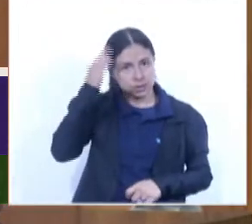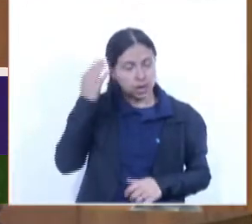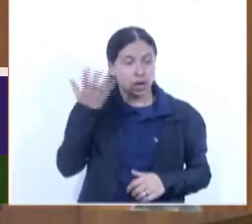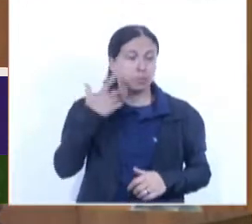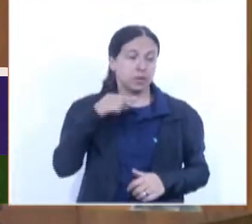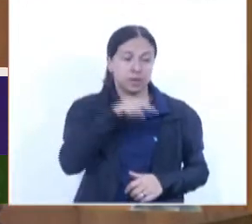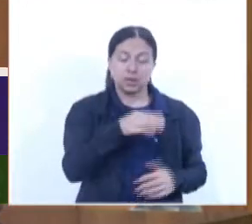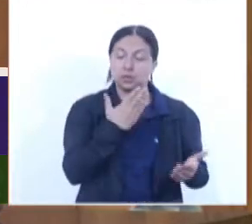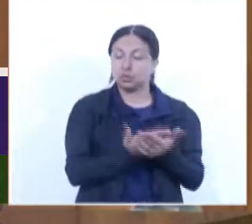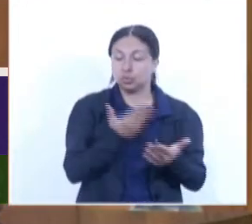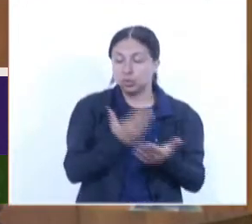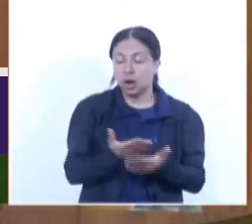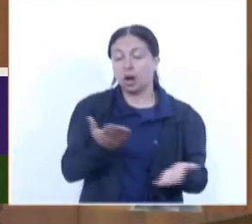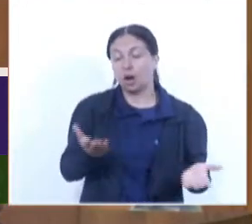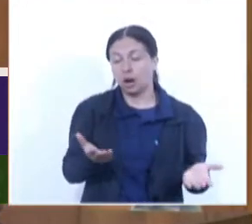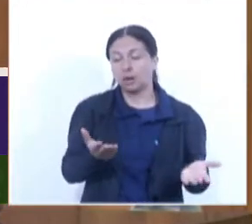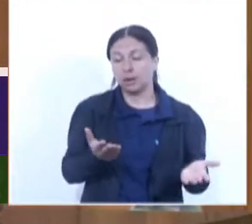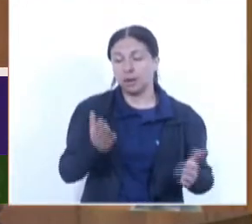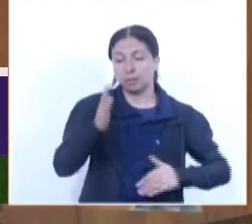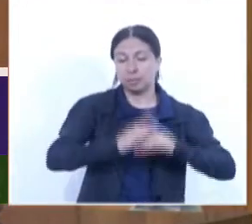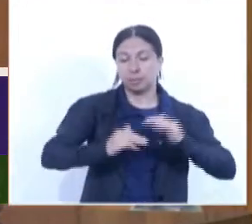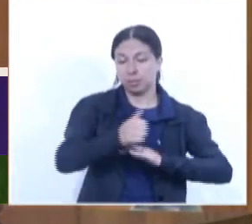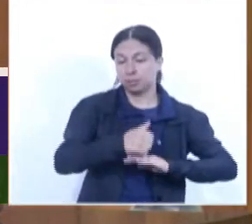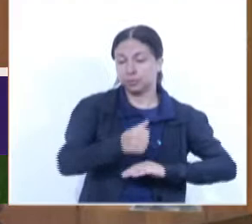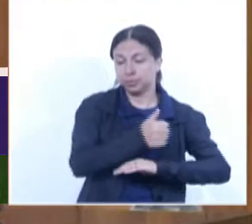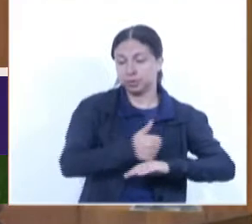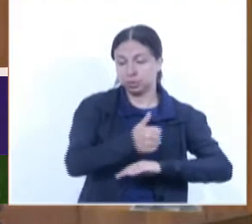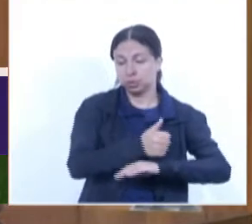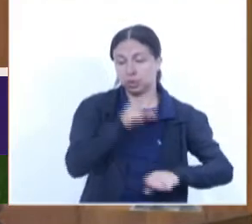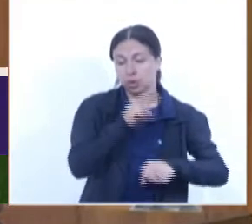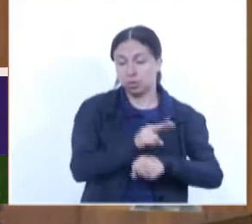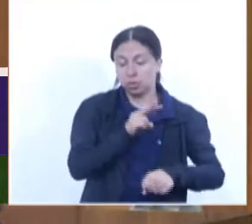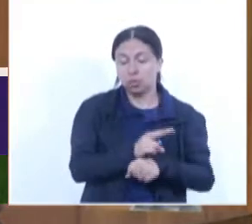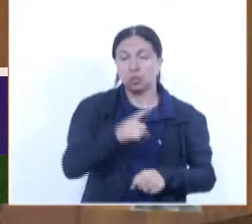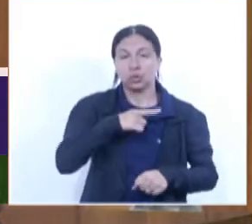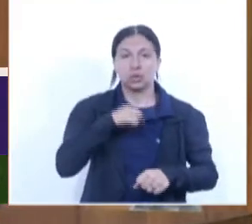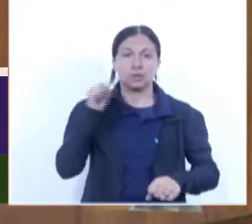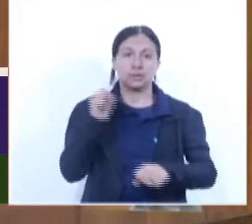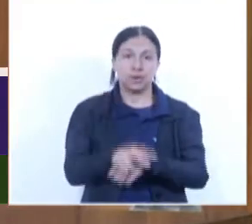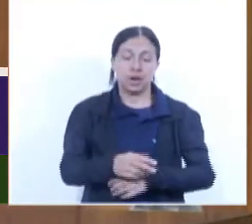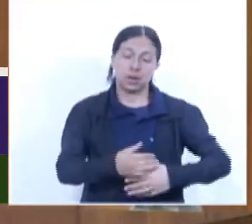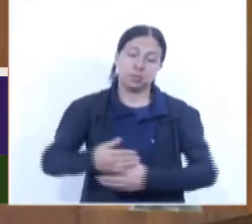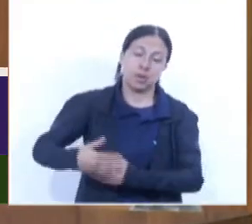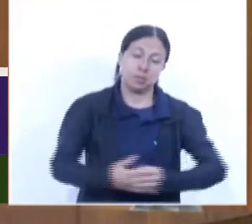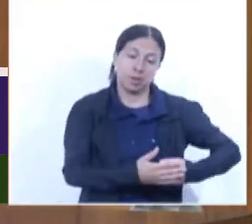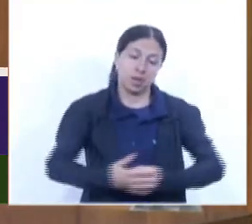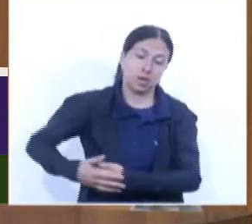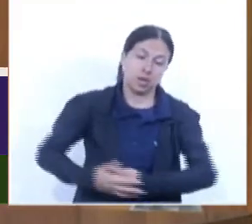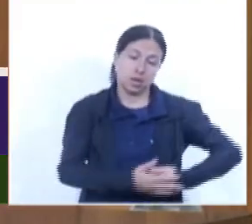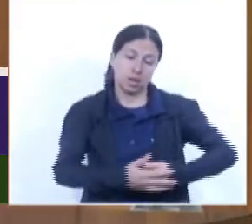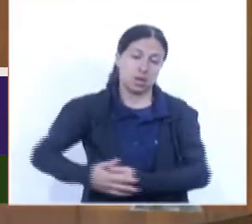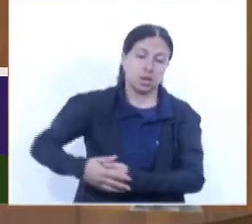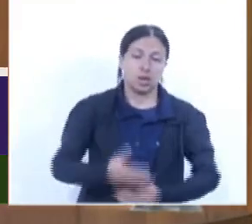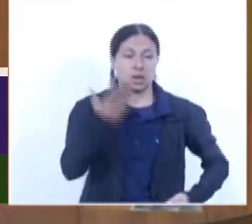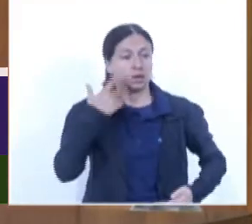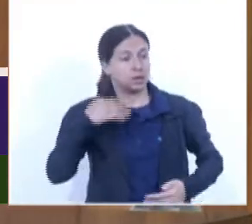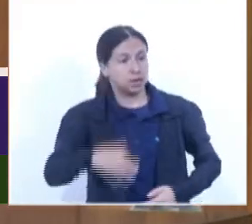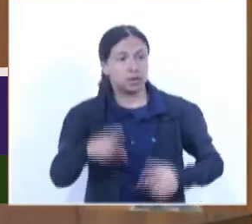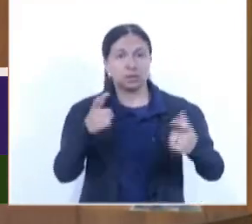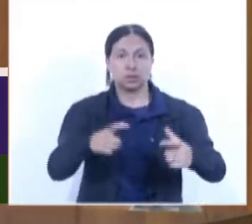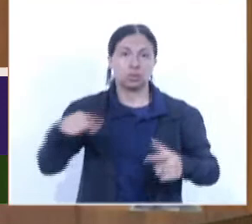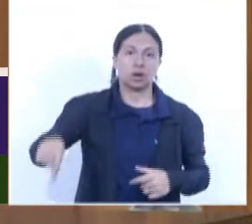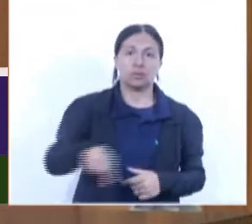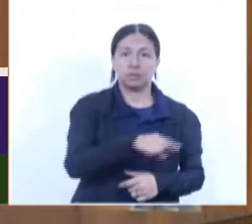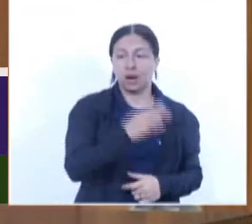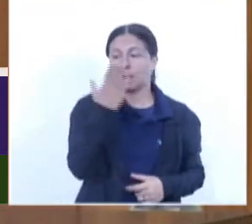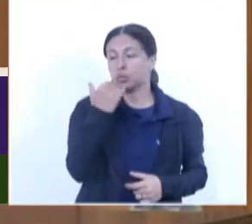estudando com os profissionais capacitados e que tem uma vaga para os bebê para as crianças realmente é ter o local para aí ser bem alimentado porque